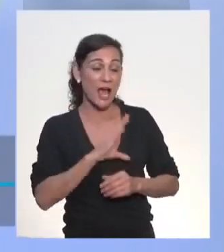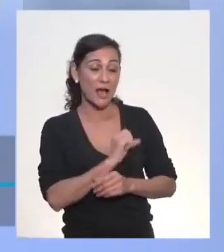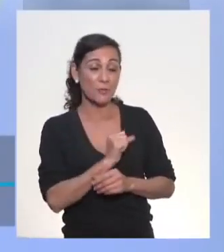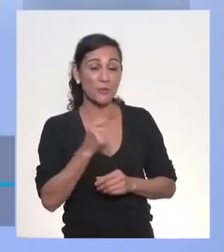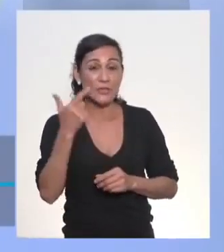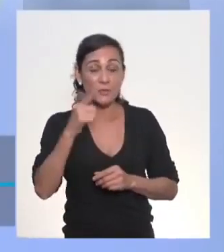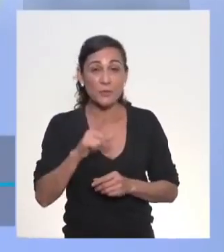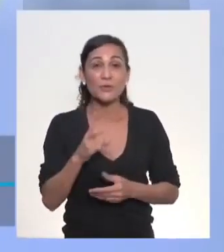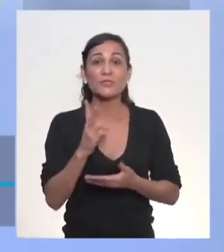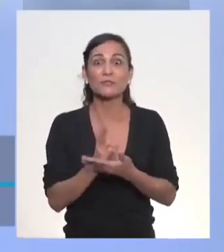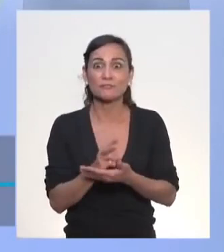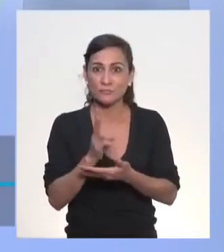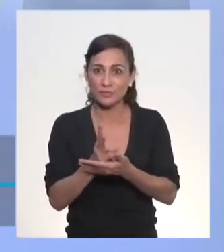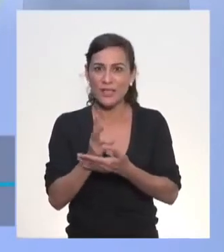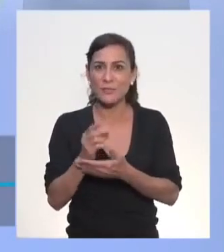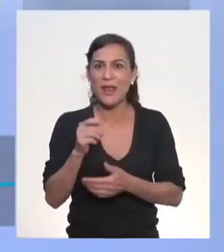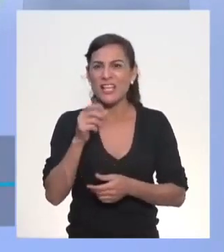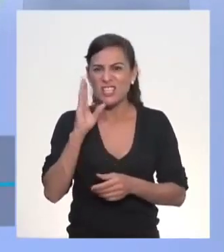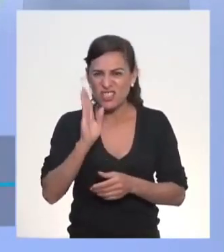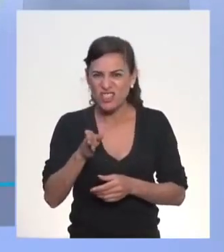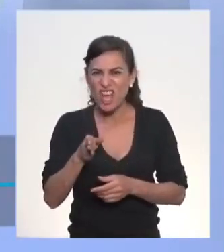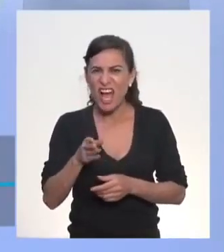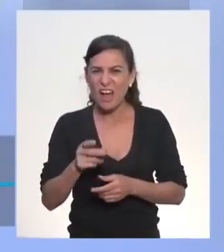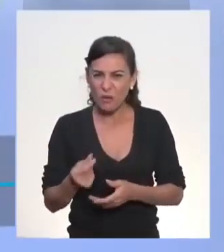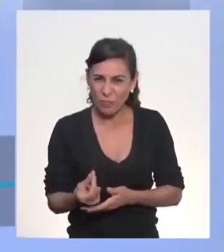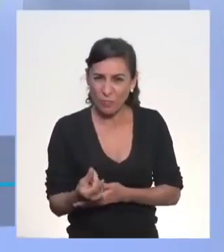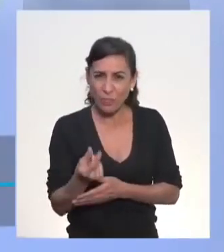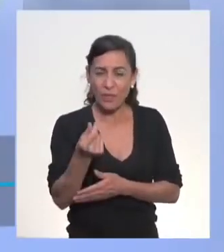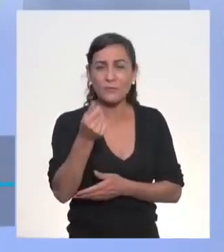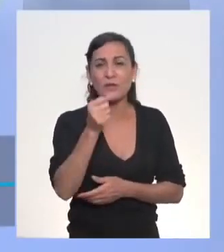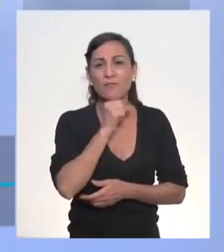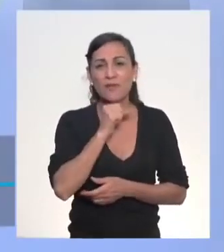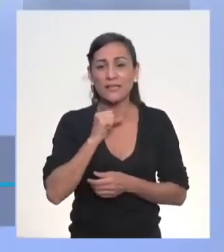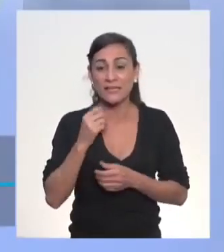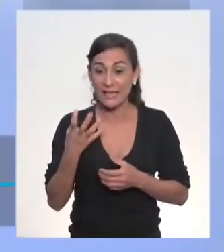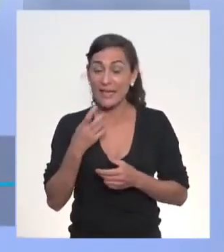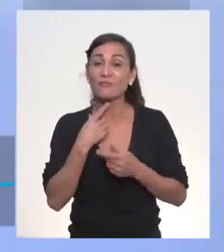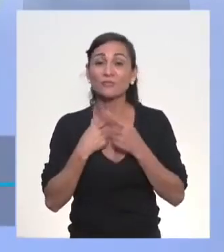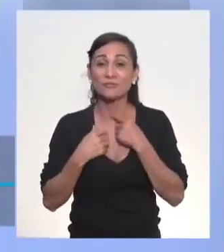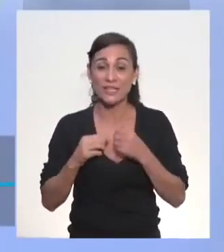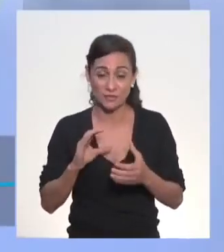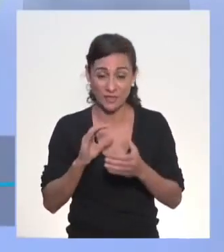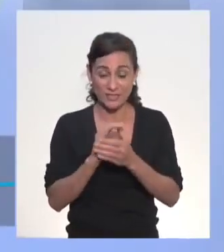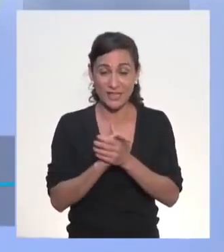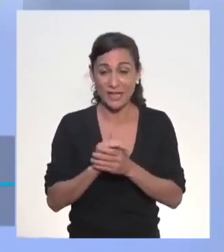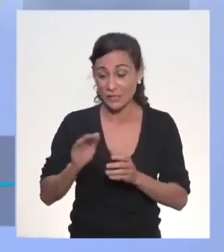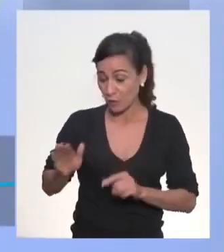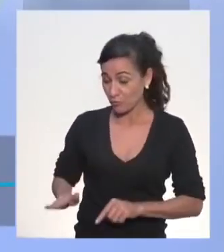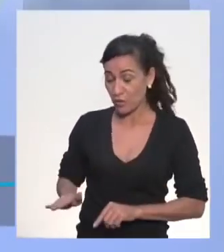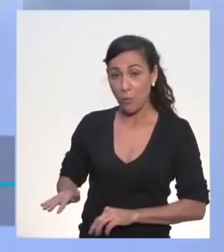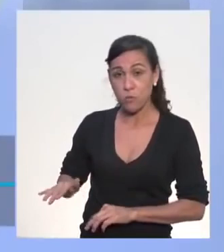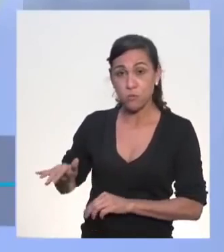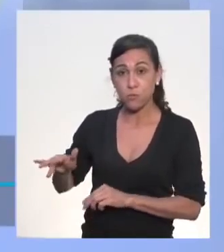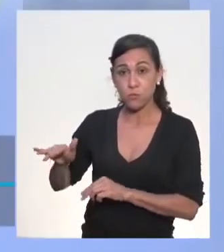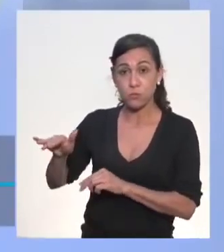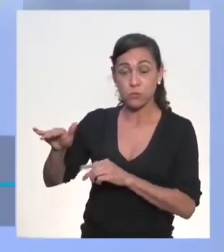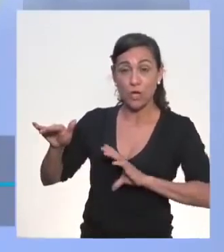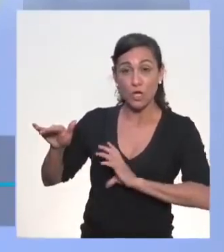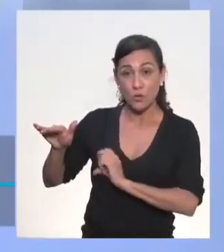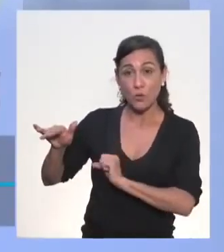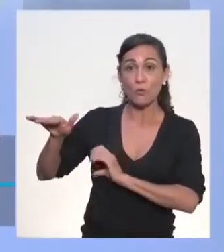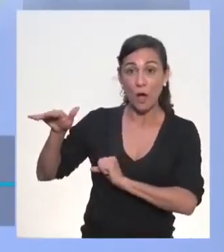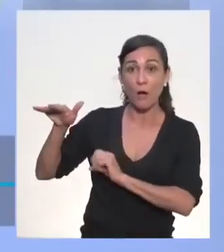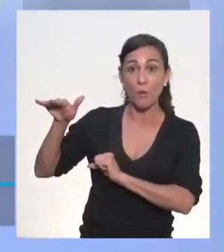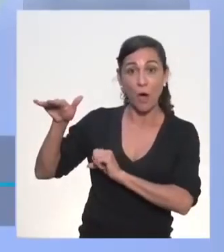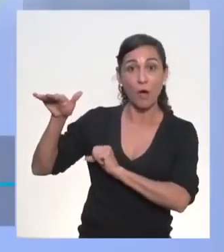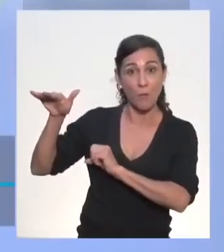velho, continua amando. Peraí, como é que você está apaixonado, quer casar com uma pessoa quando é criança, e depois de idoso, velho,